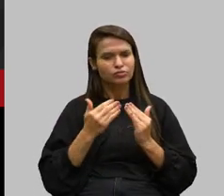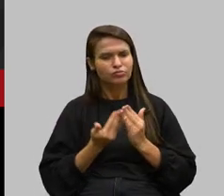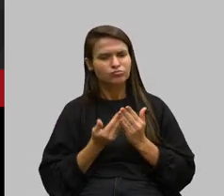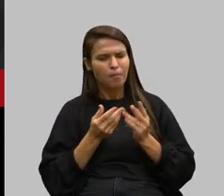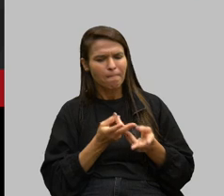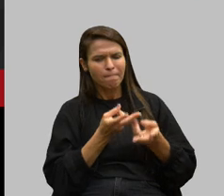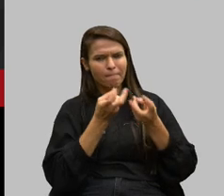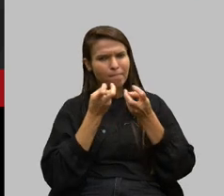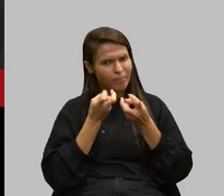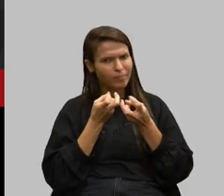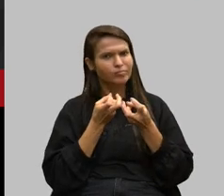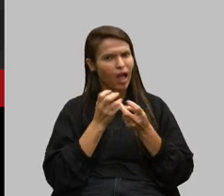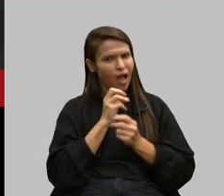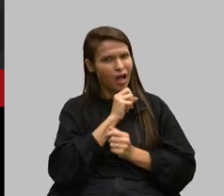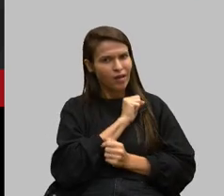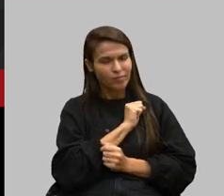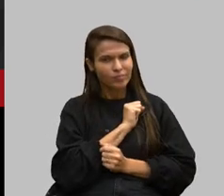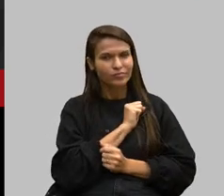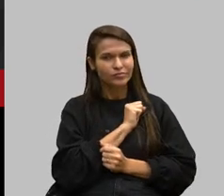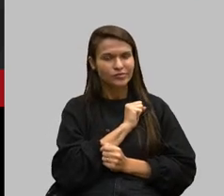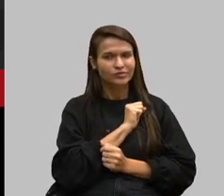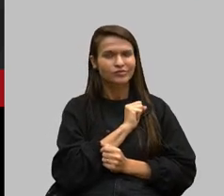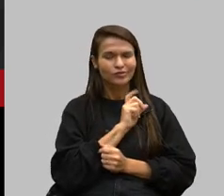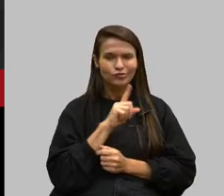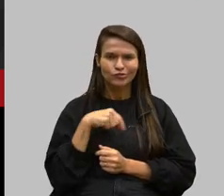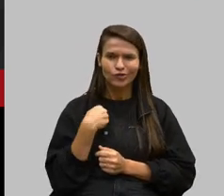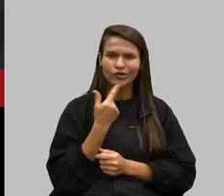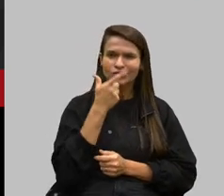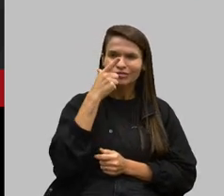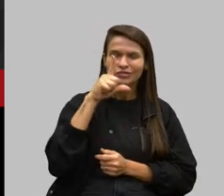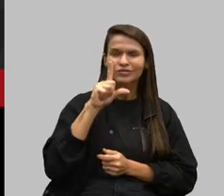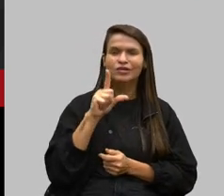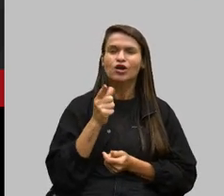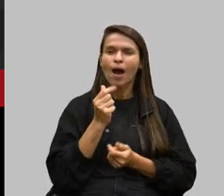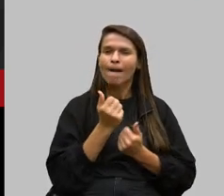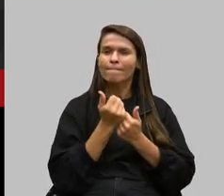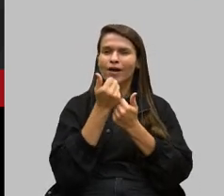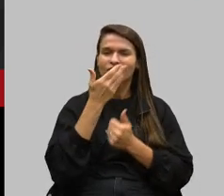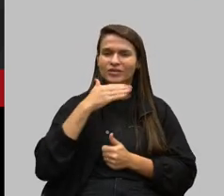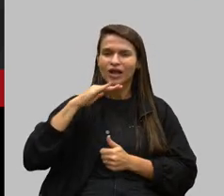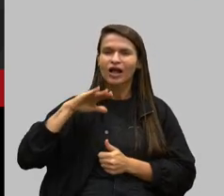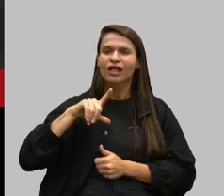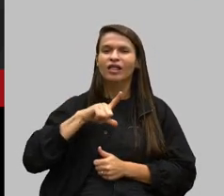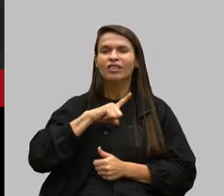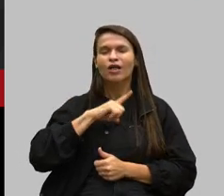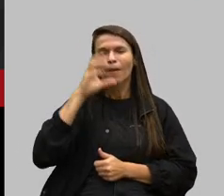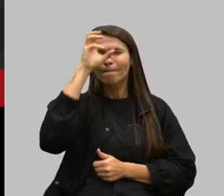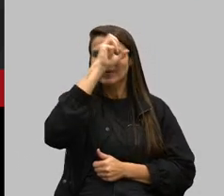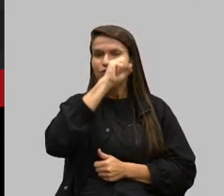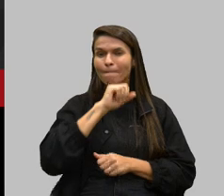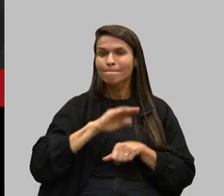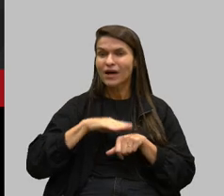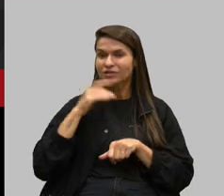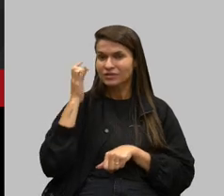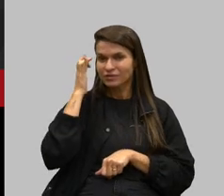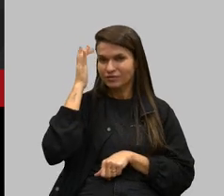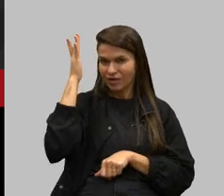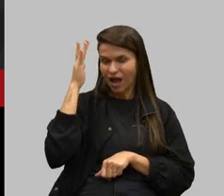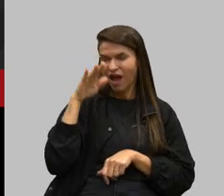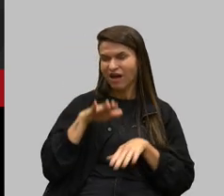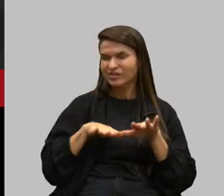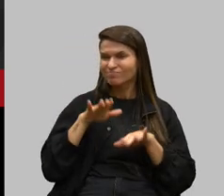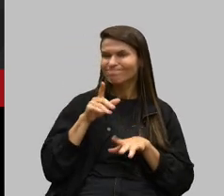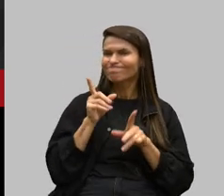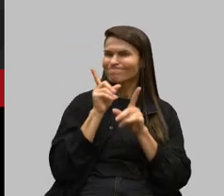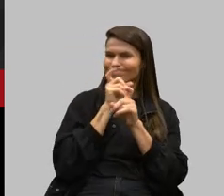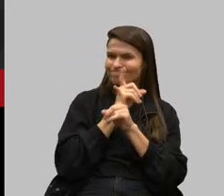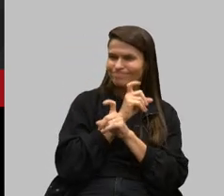isso o mais breve possível e e a gente consiga auxiliar essas crianças a ter uma aprendizagem mais fácil né porque às vezes ela tá passando